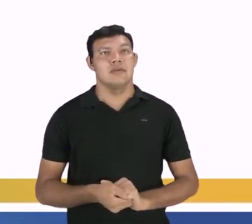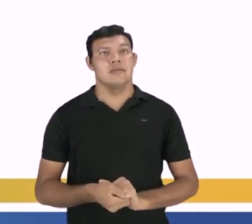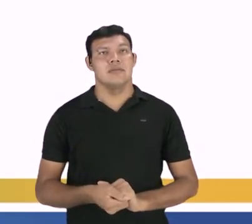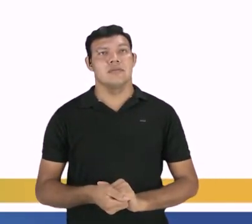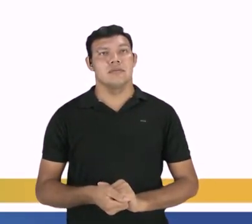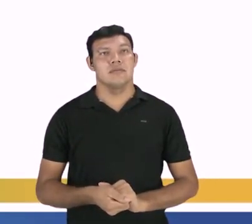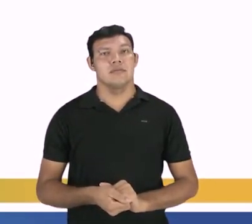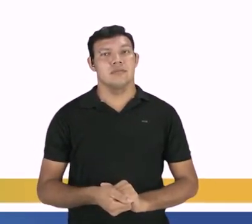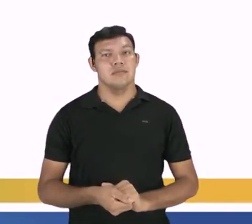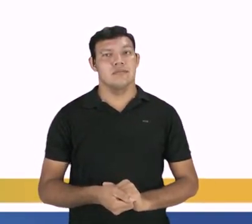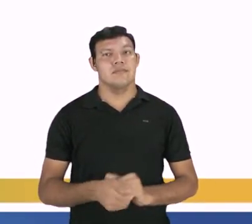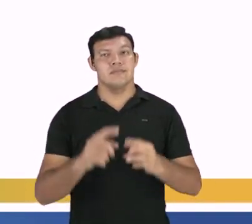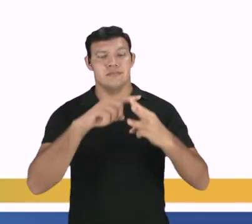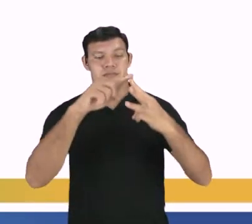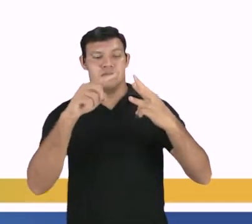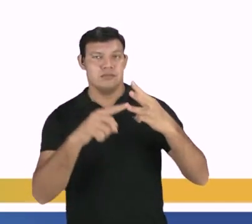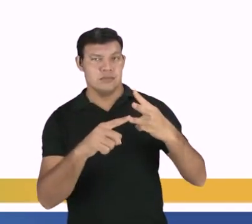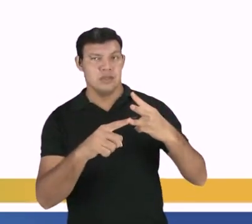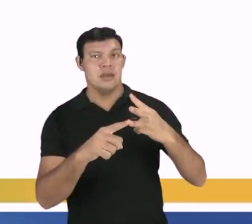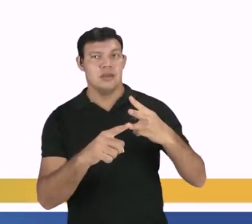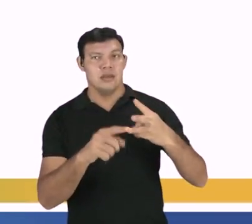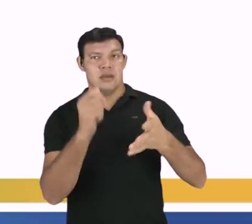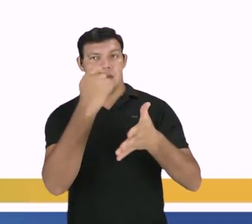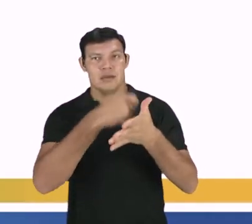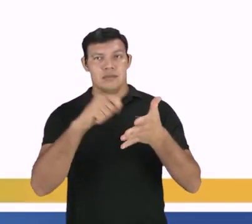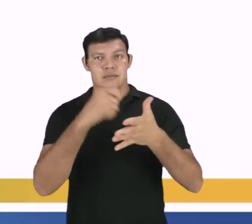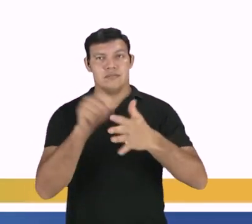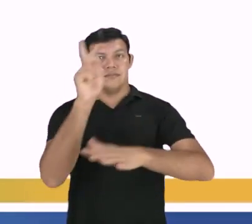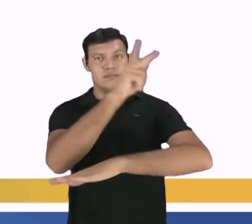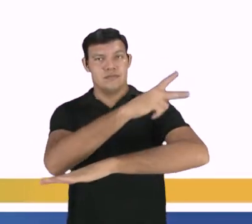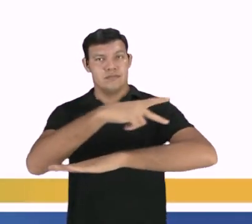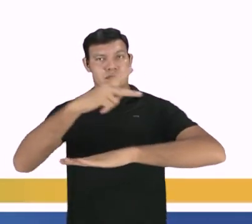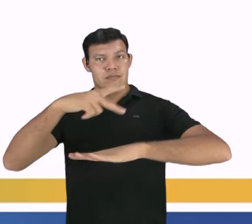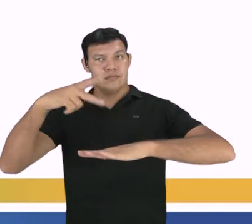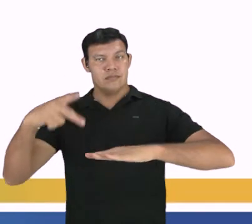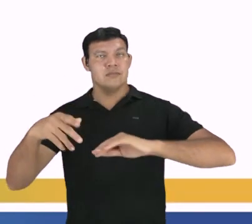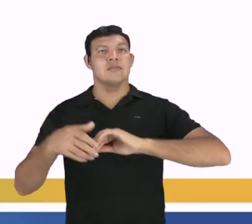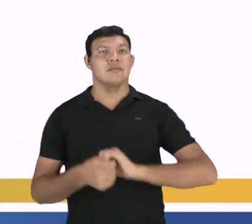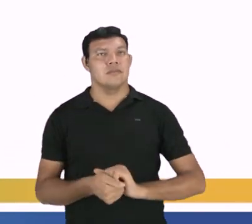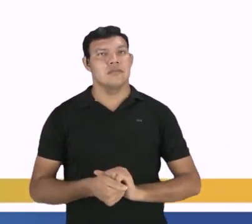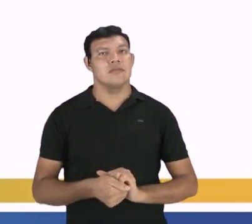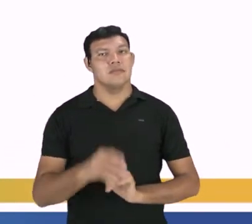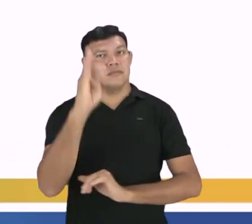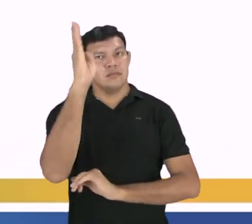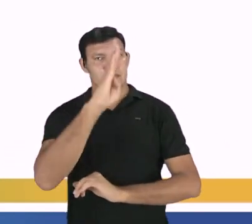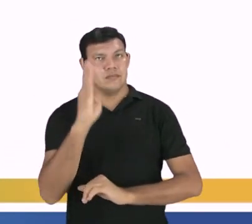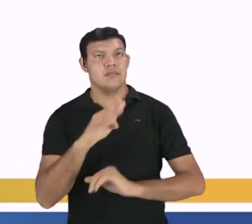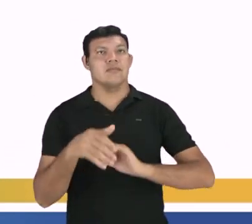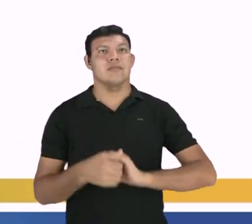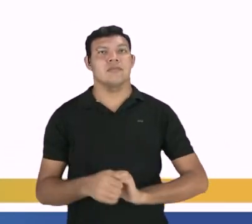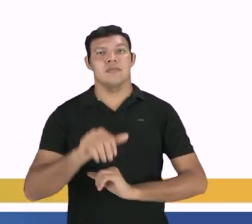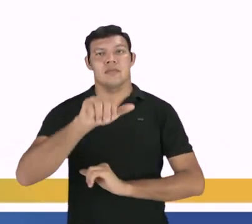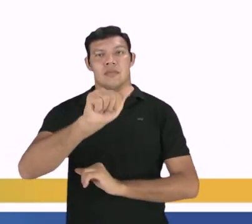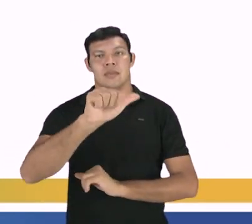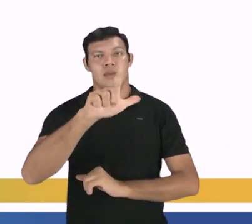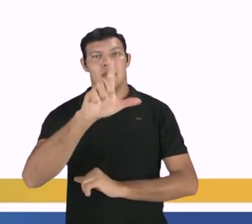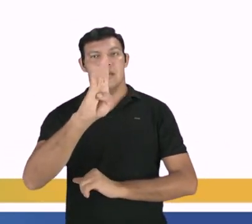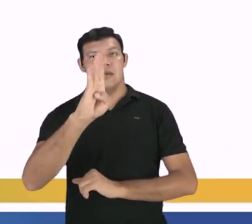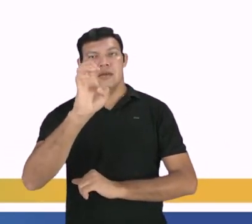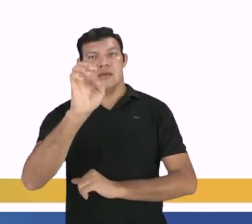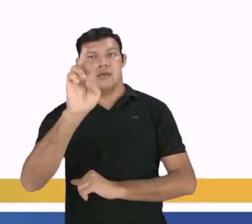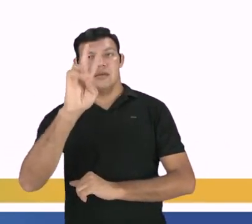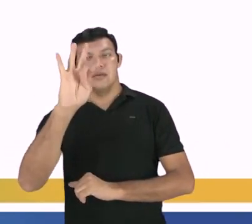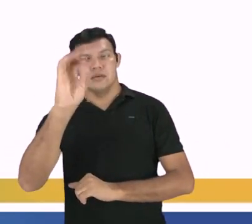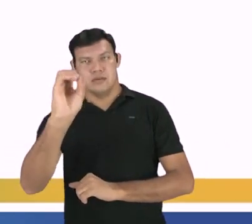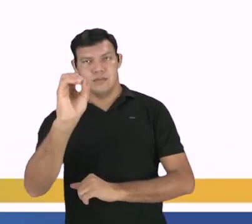a tríade parnasiana. Dentre os diversos escritores aí que nós vimos, né, aqui do Brasil, Alberto de Oliveira, Olavo